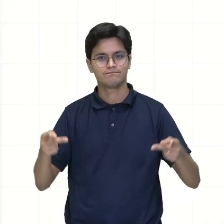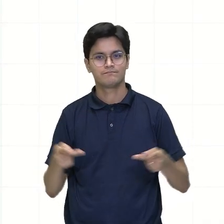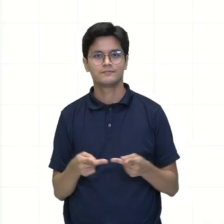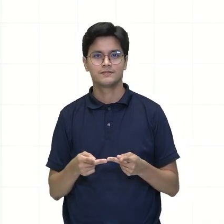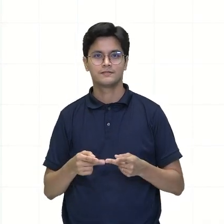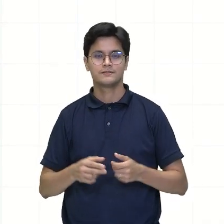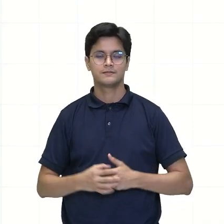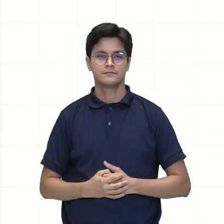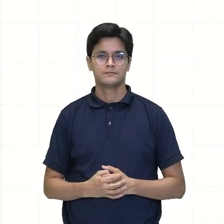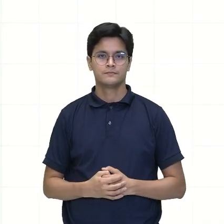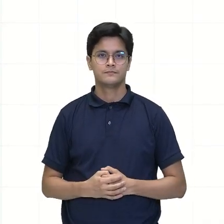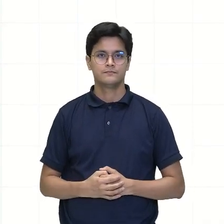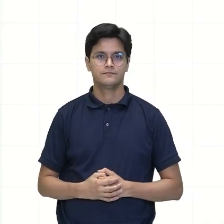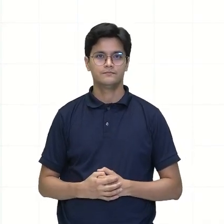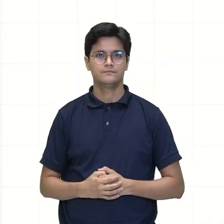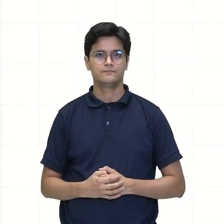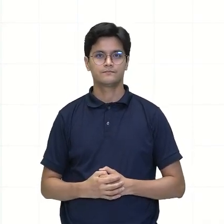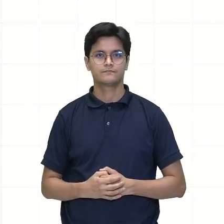pizza.